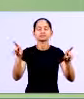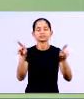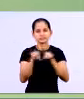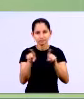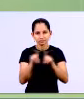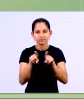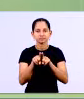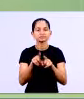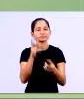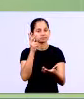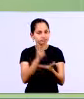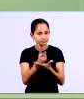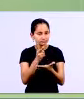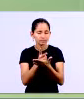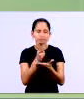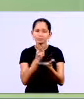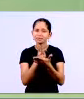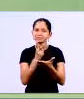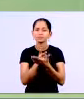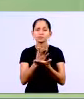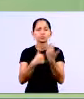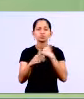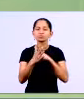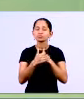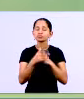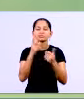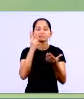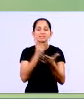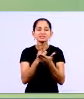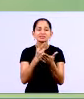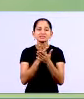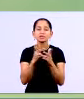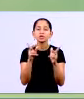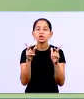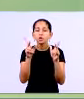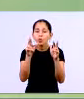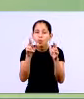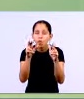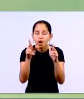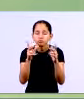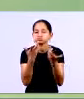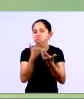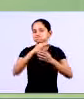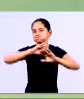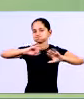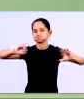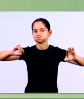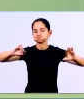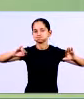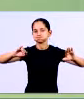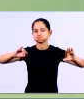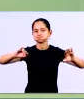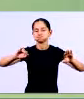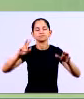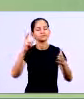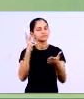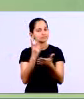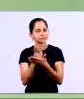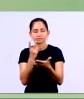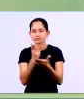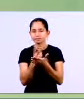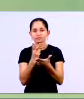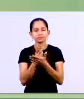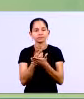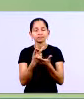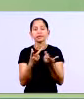separadas por hífen. Por hífen os também. Opostos, os iguais se repelem. Então distanciados um do outro. Vamos okay?